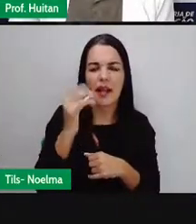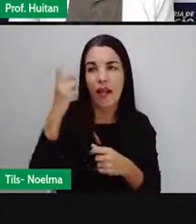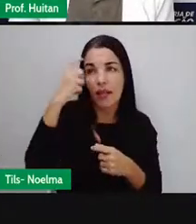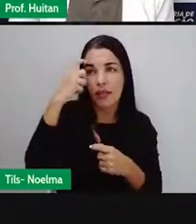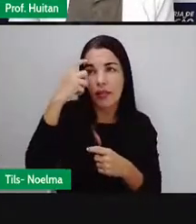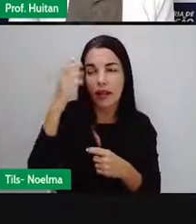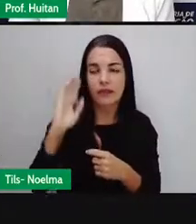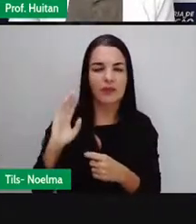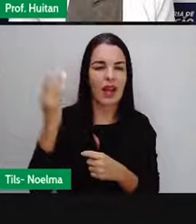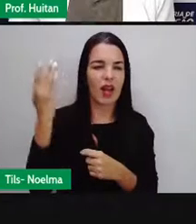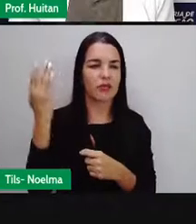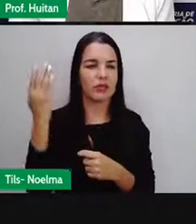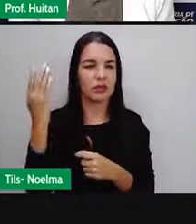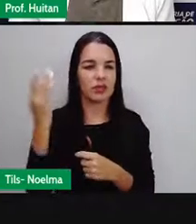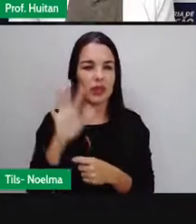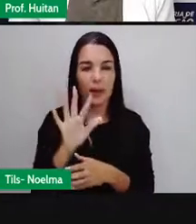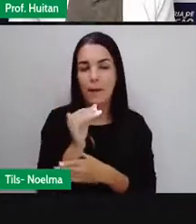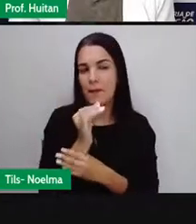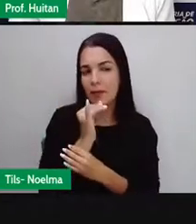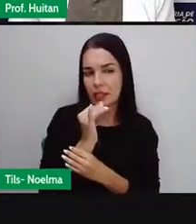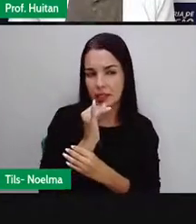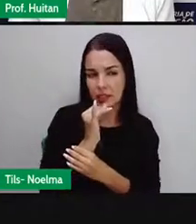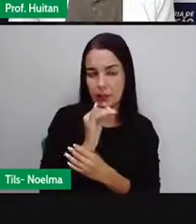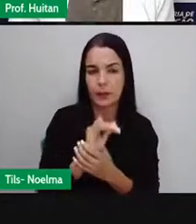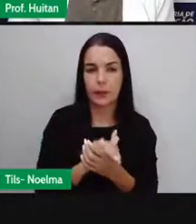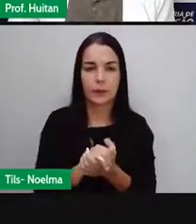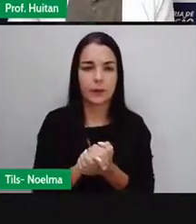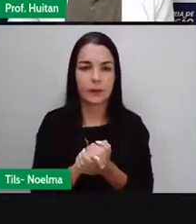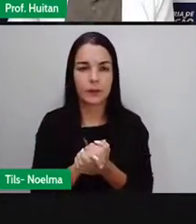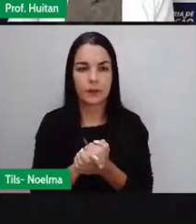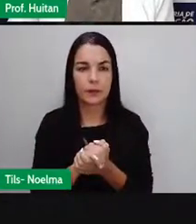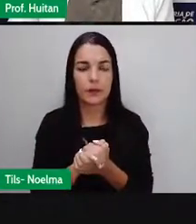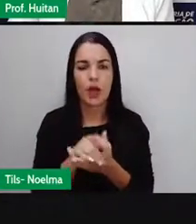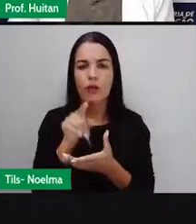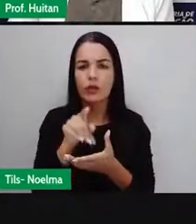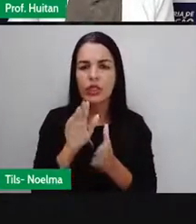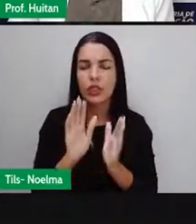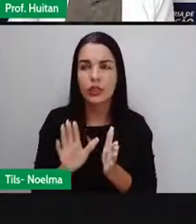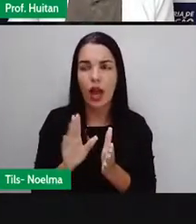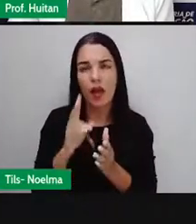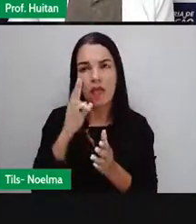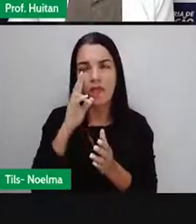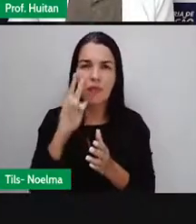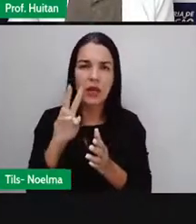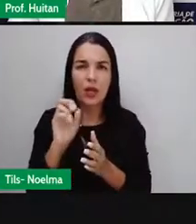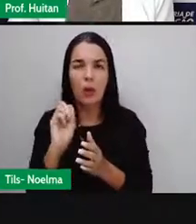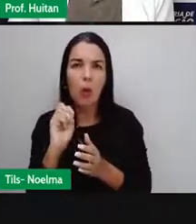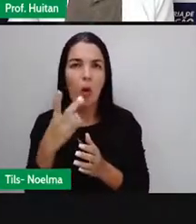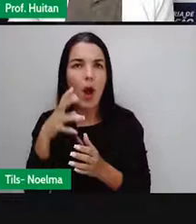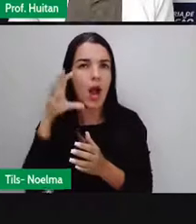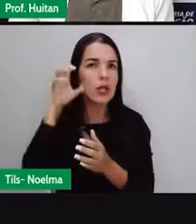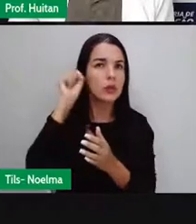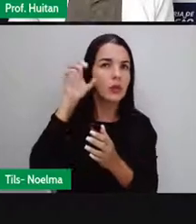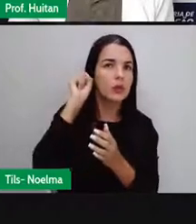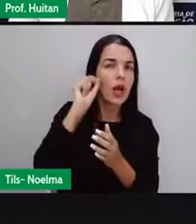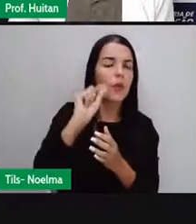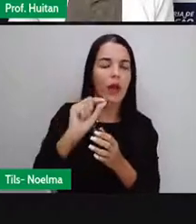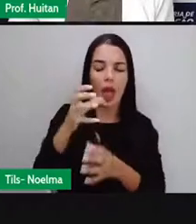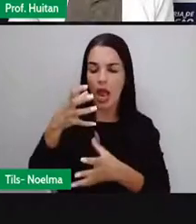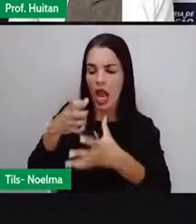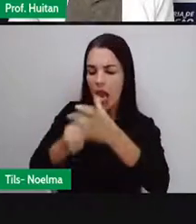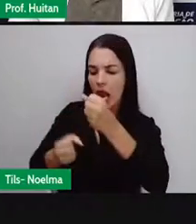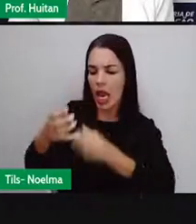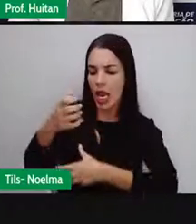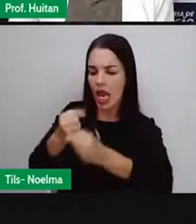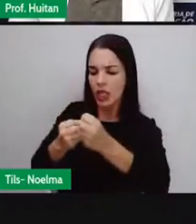essas ideias. Por exemplo, você já deve ter escutado alguém dizer que leite